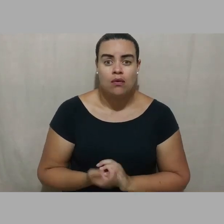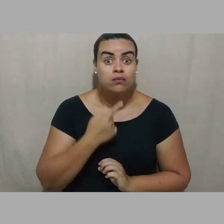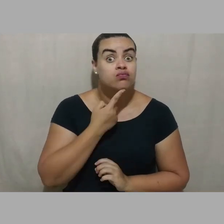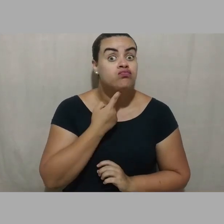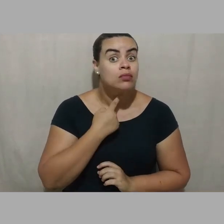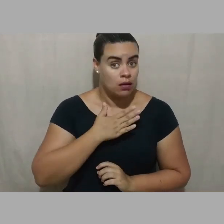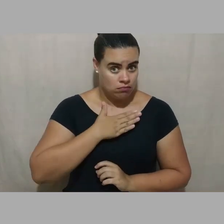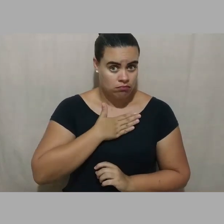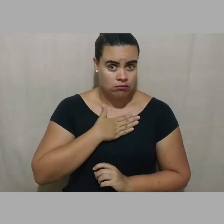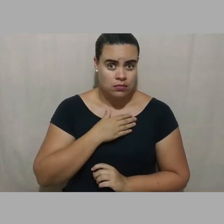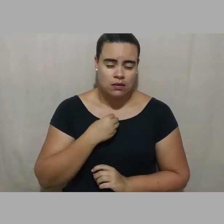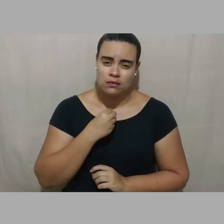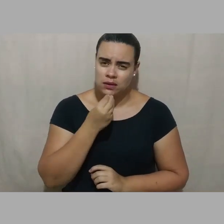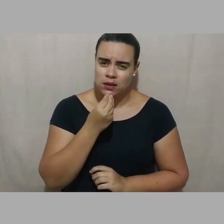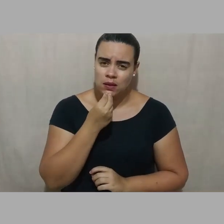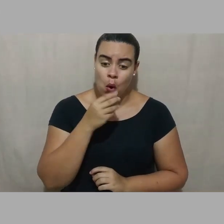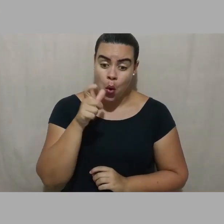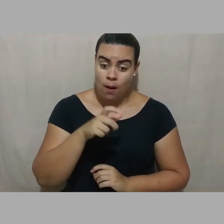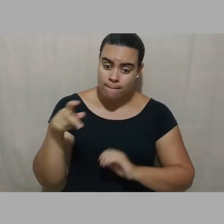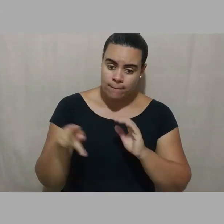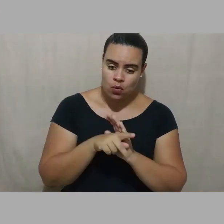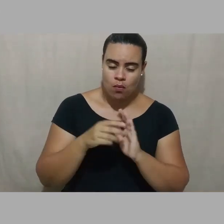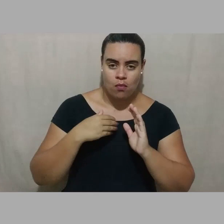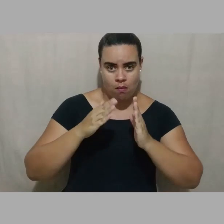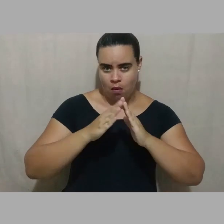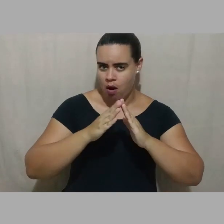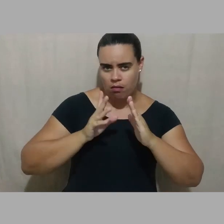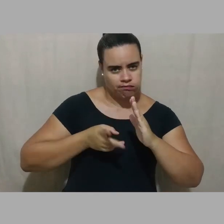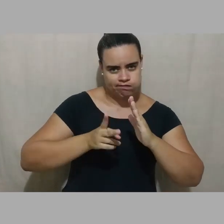assim, um desejo meu mesmo. Eu espero que eu consiga um lugar fixo para morar.